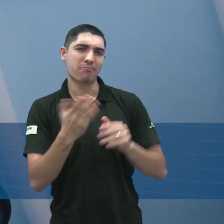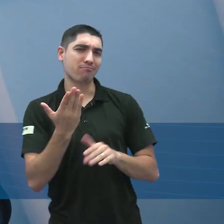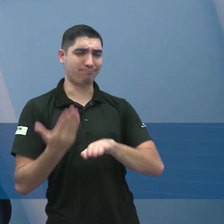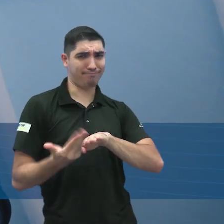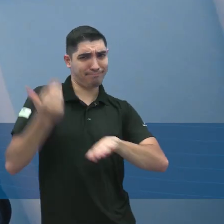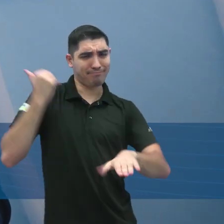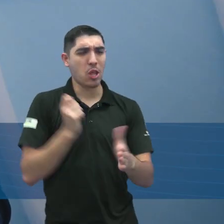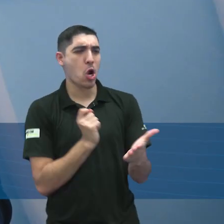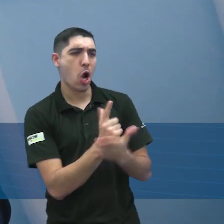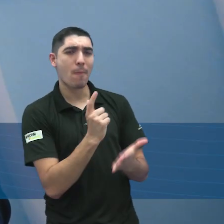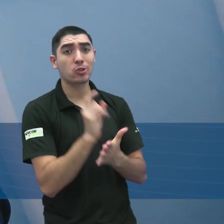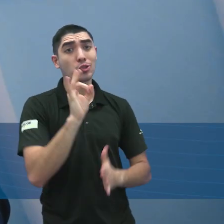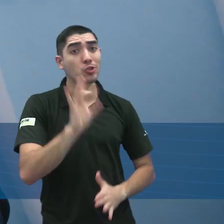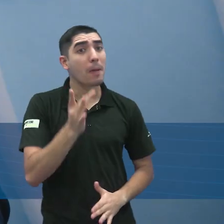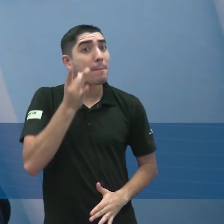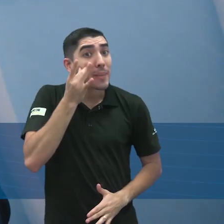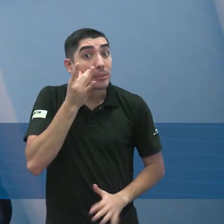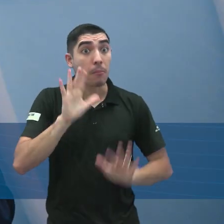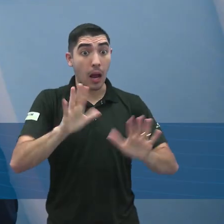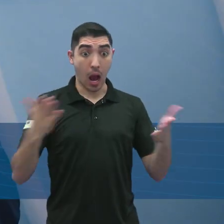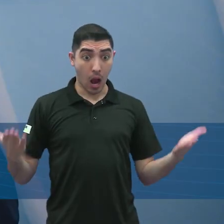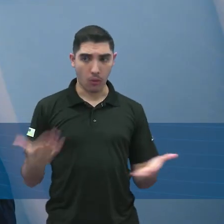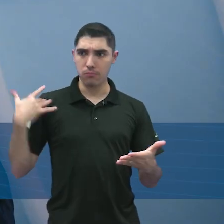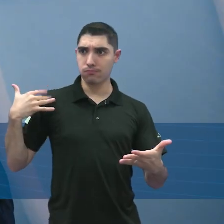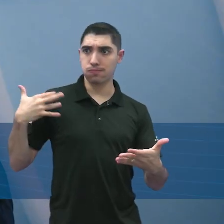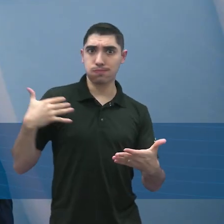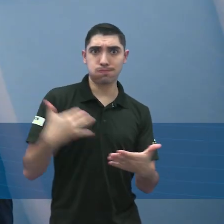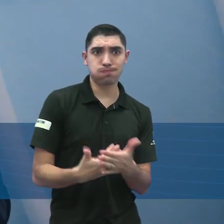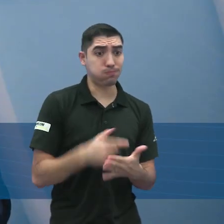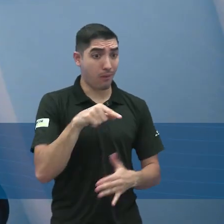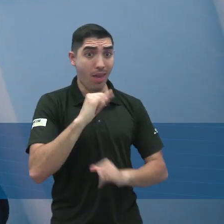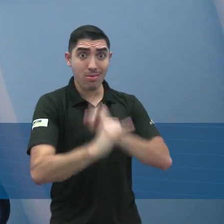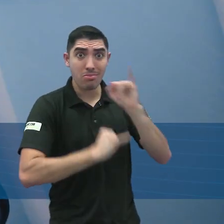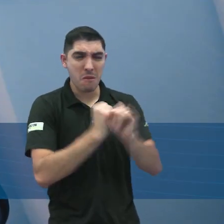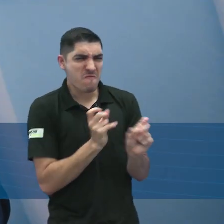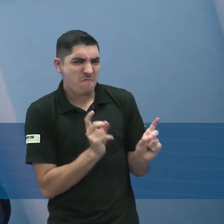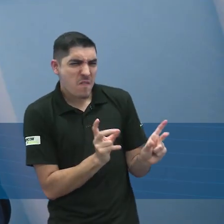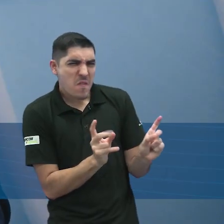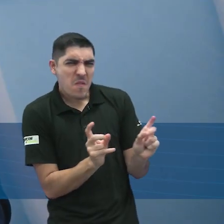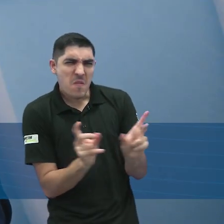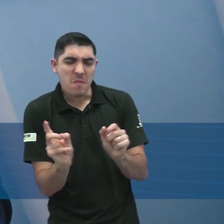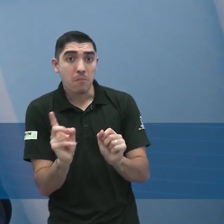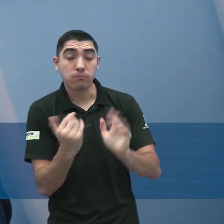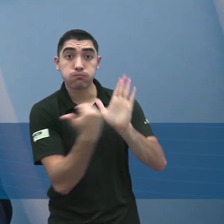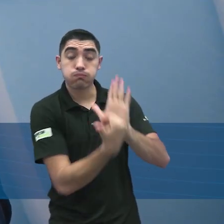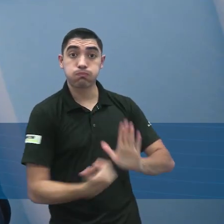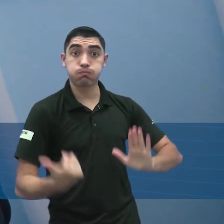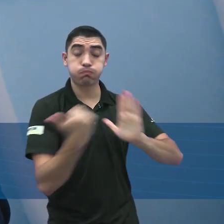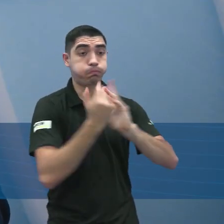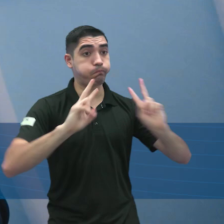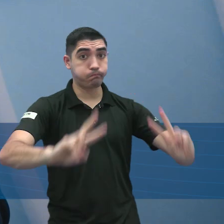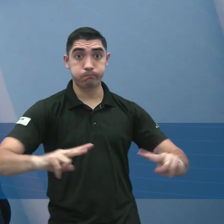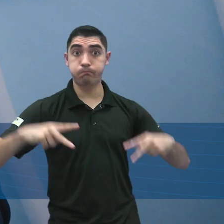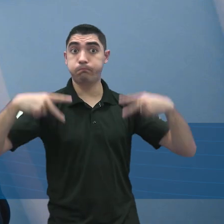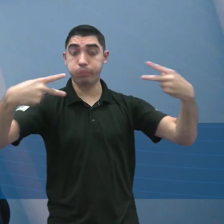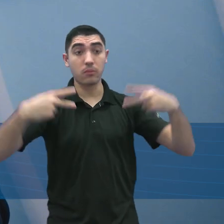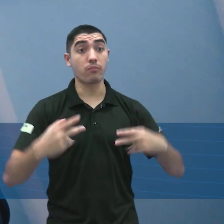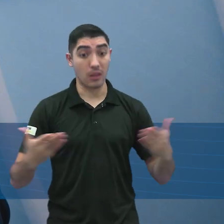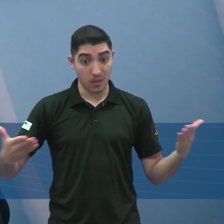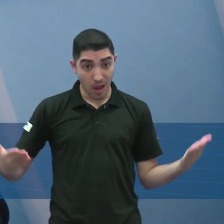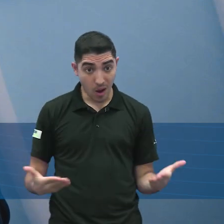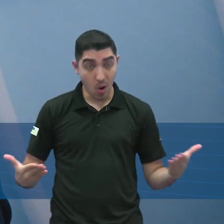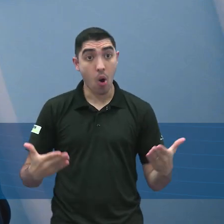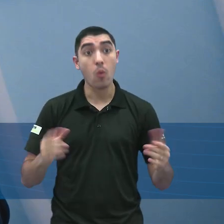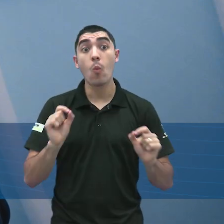anos, o comércio eletrônico não parou de crescer e a previsão é de mais um avanço em 2025, uma alta